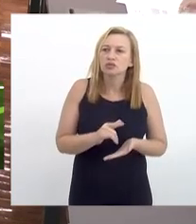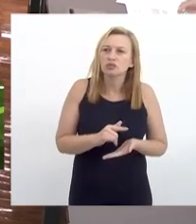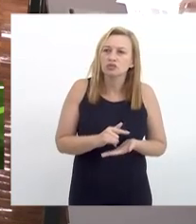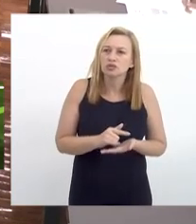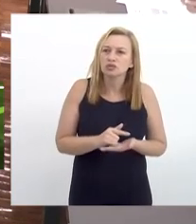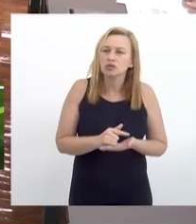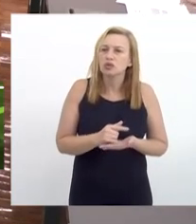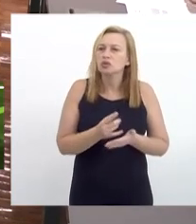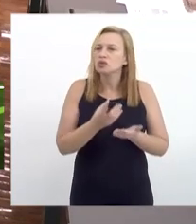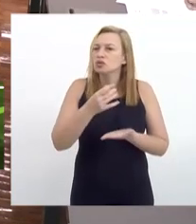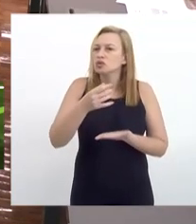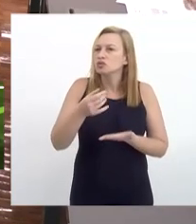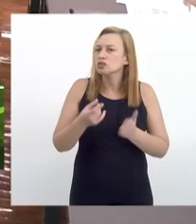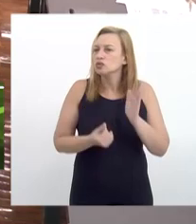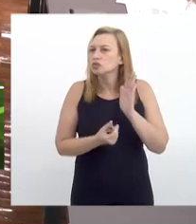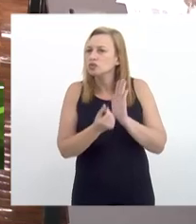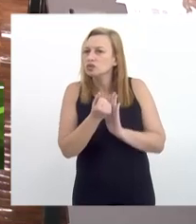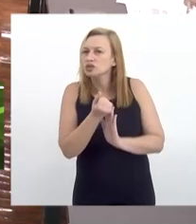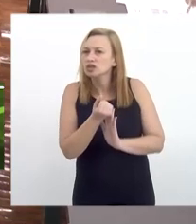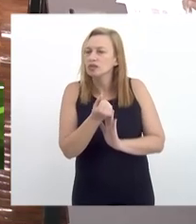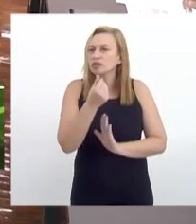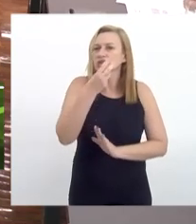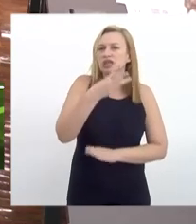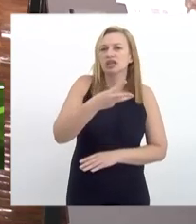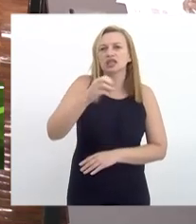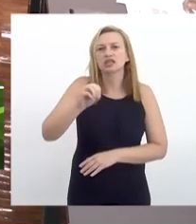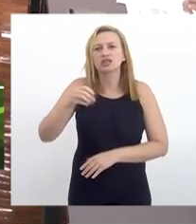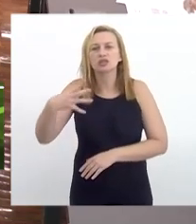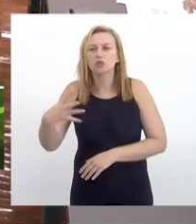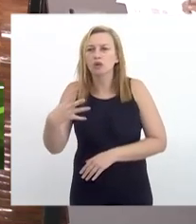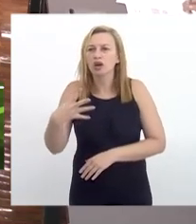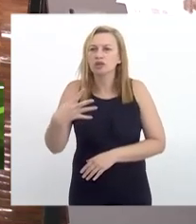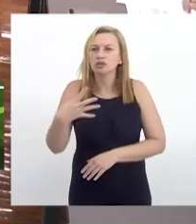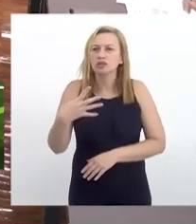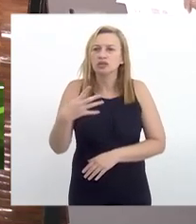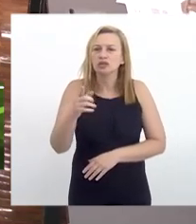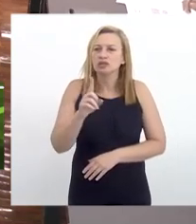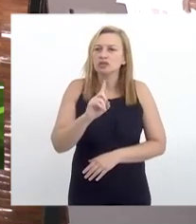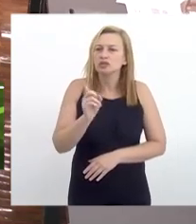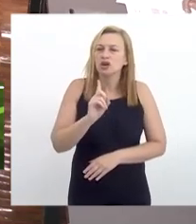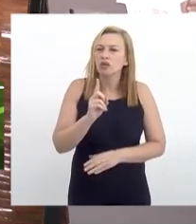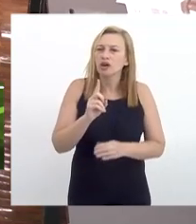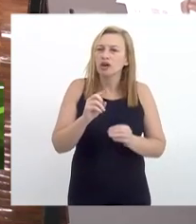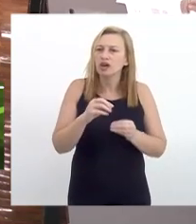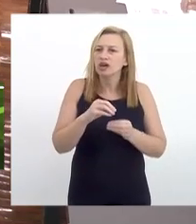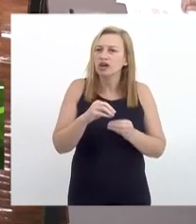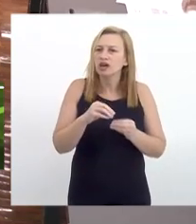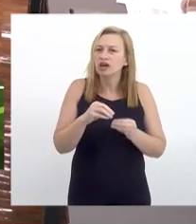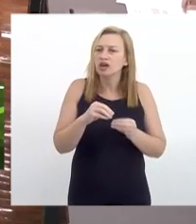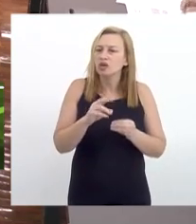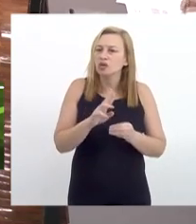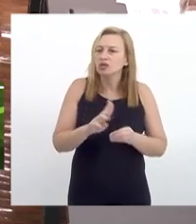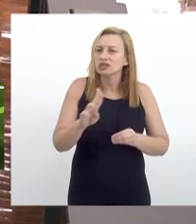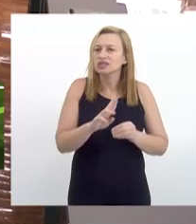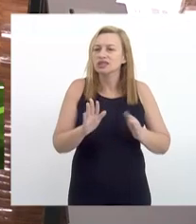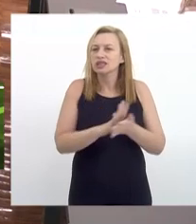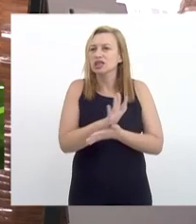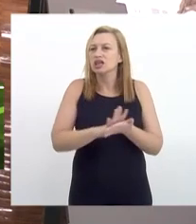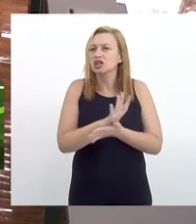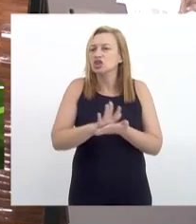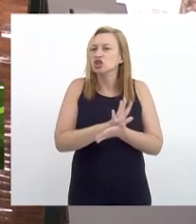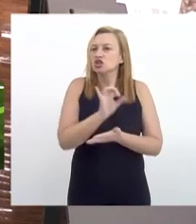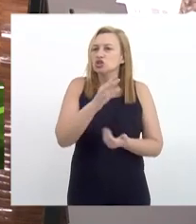orçamento numa conta mensária 304 ela não ela não não é mexida em nada ela só serve para fazer